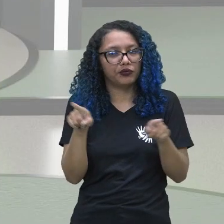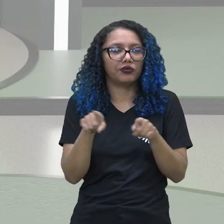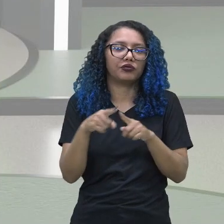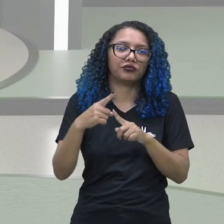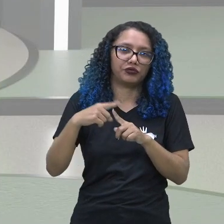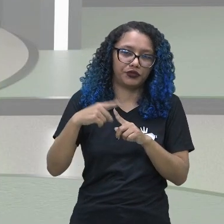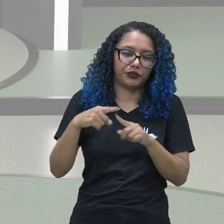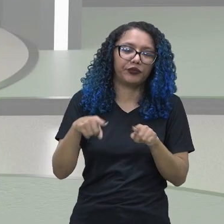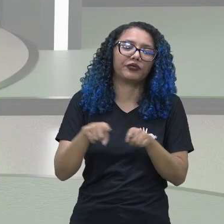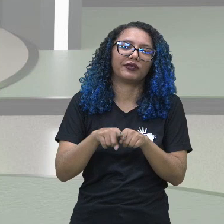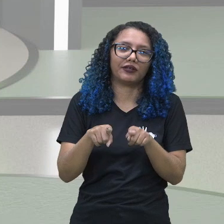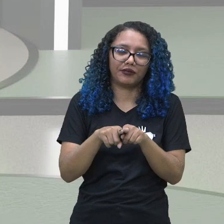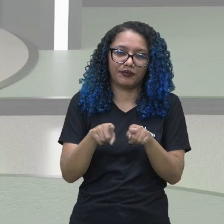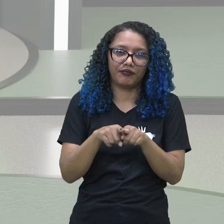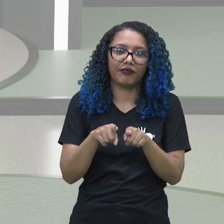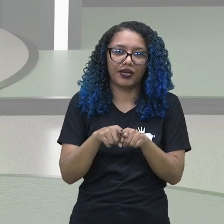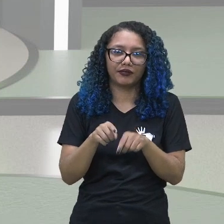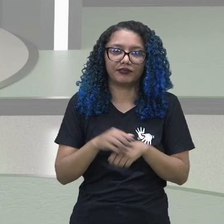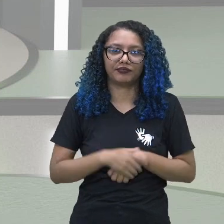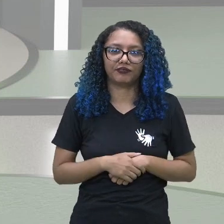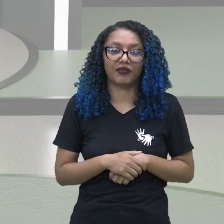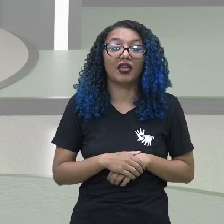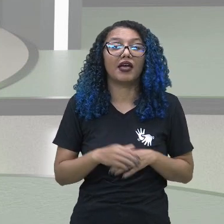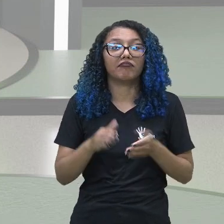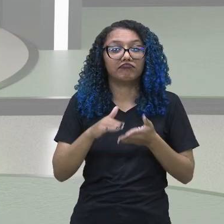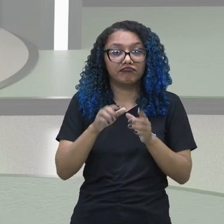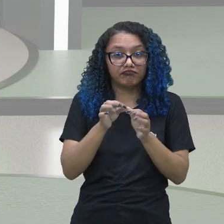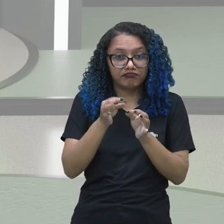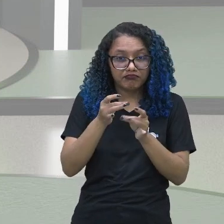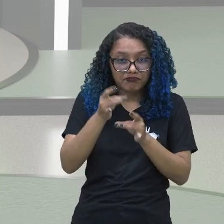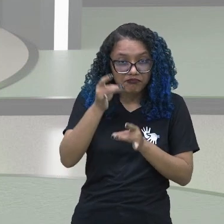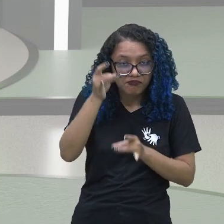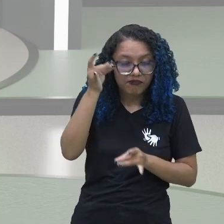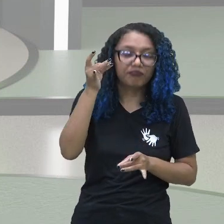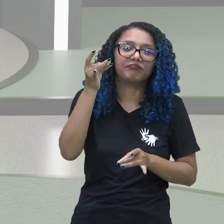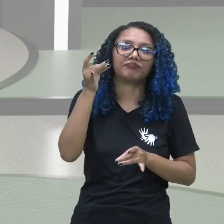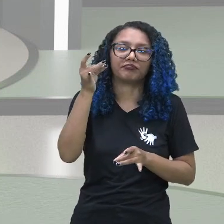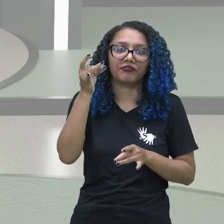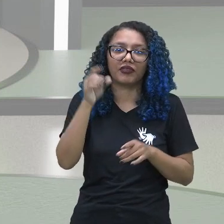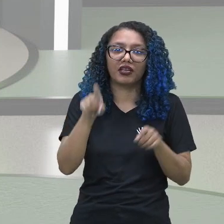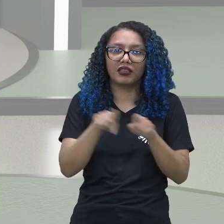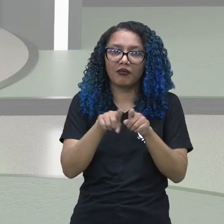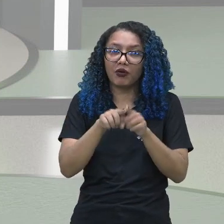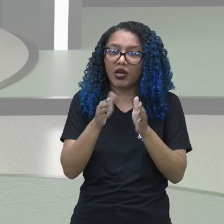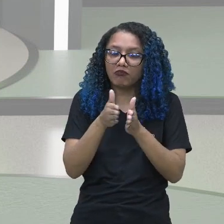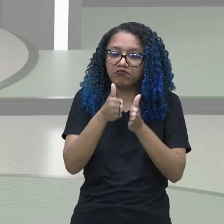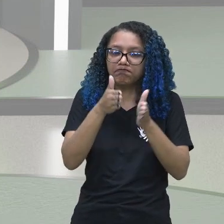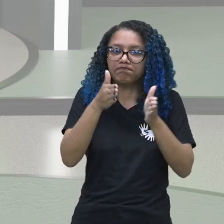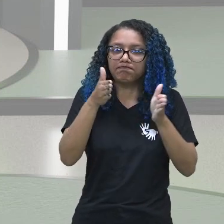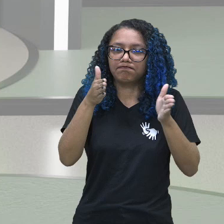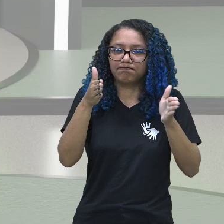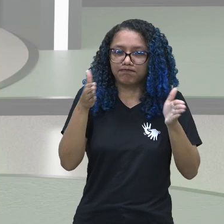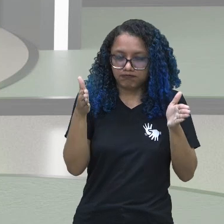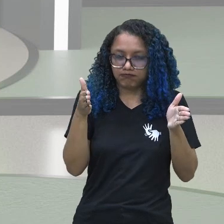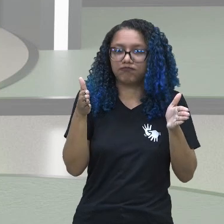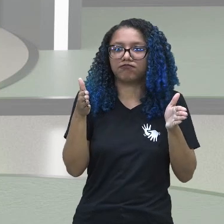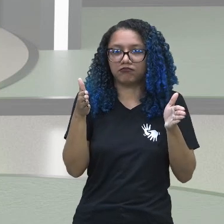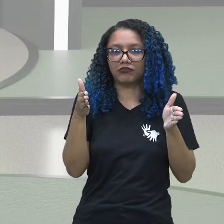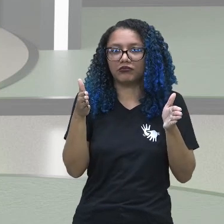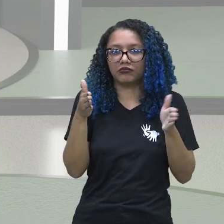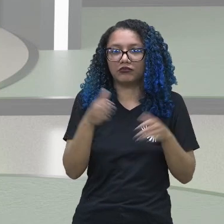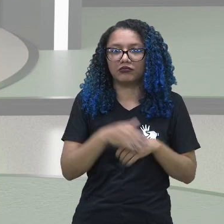mais elaborada, né? Ela é maior e ela, de tão grande, ela já começa a se envolver,